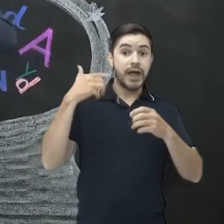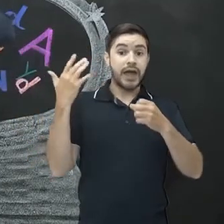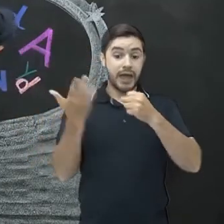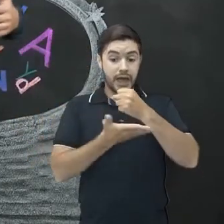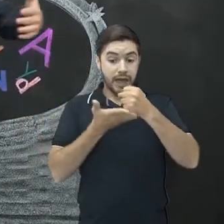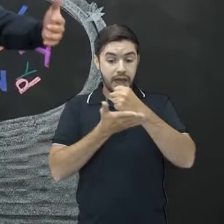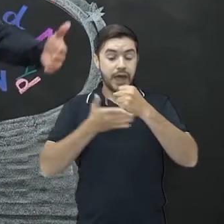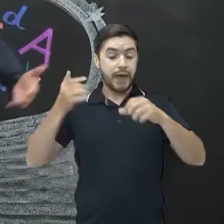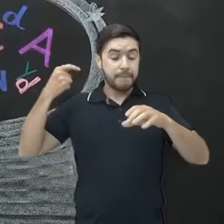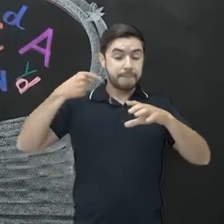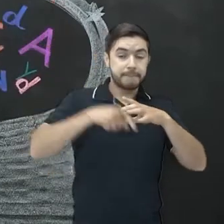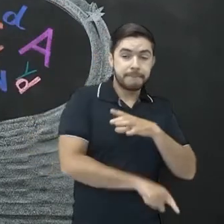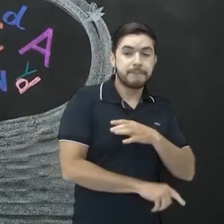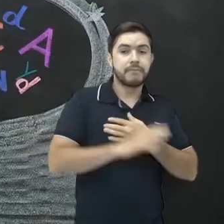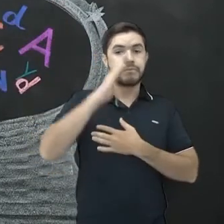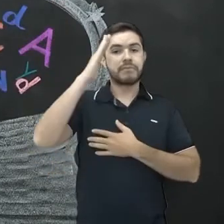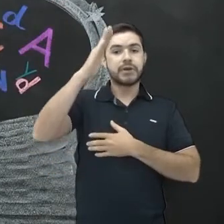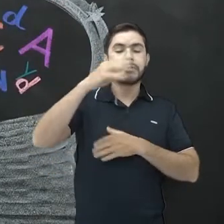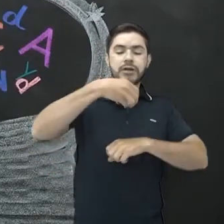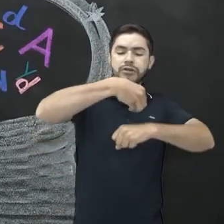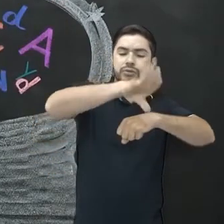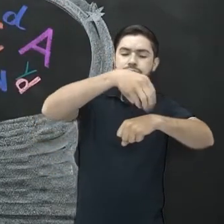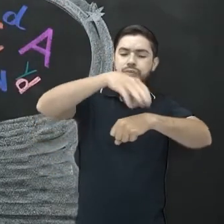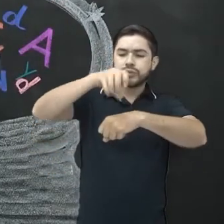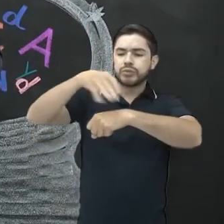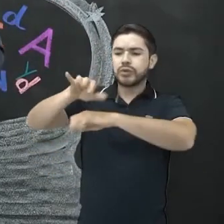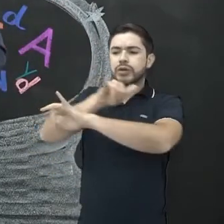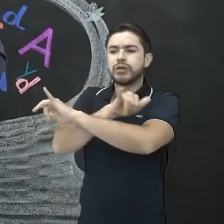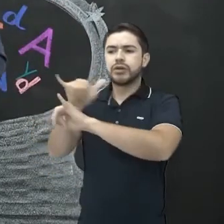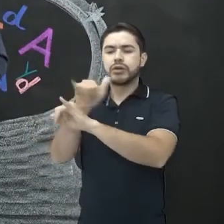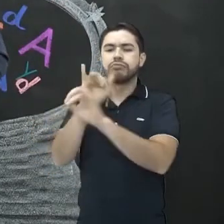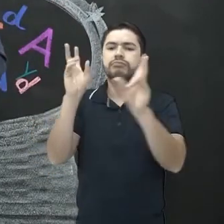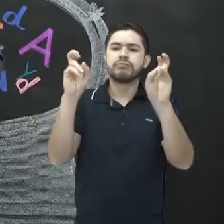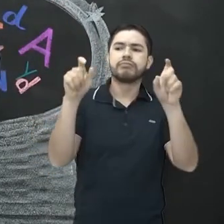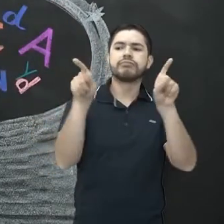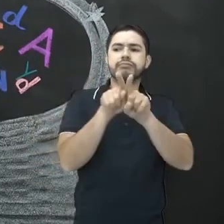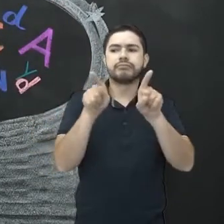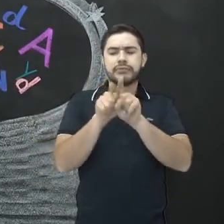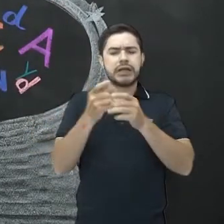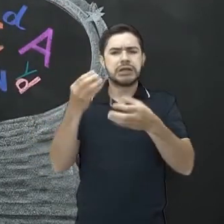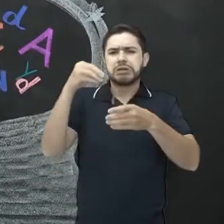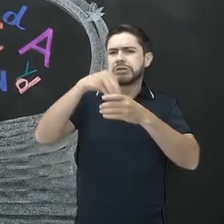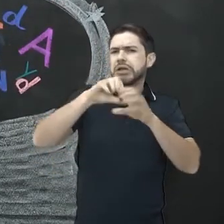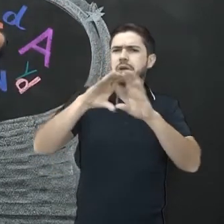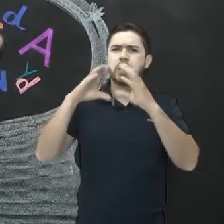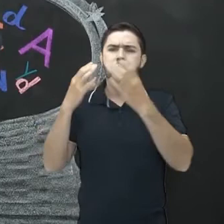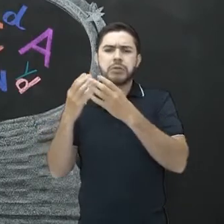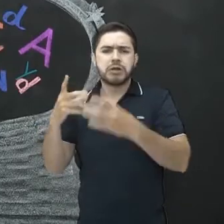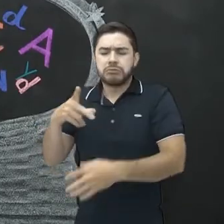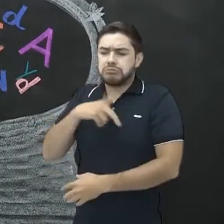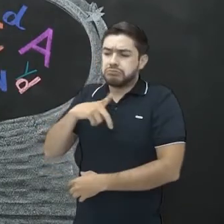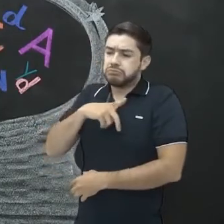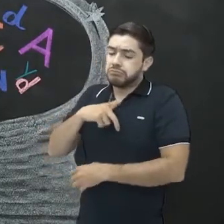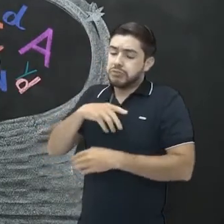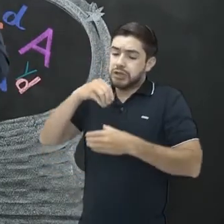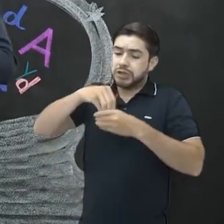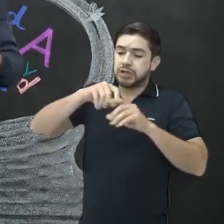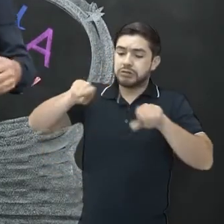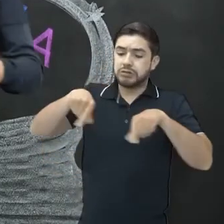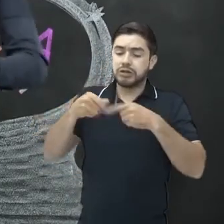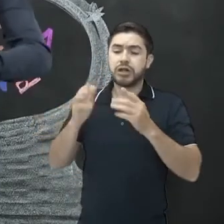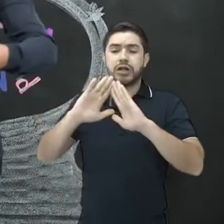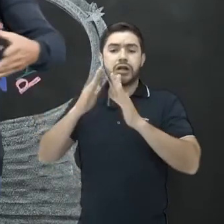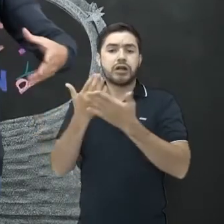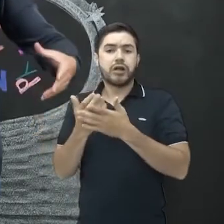é o compartilhamento de conteúdos e de informações diante de uma comunidade, seja uma comunidade restrita, como a sala de aula, seja uma